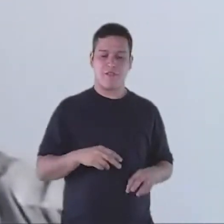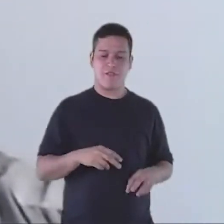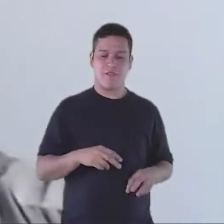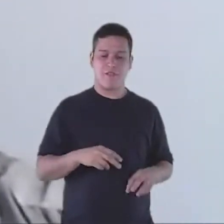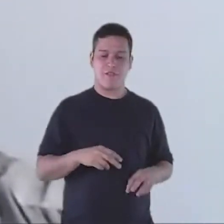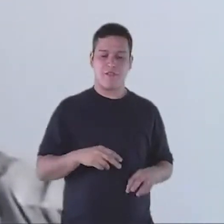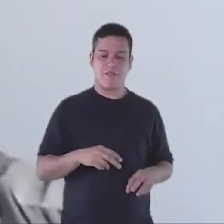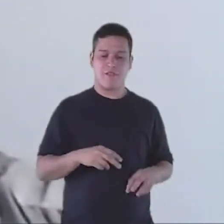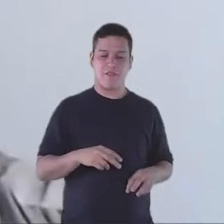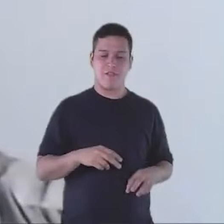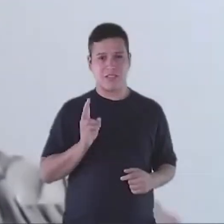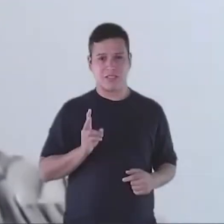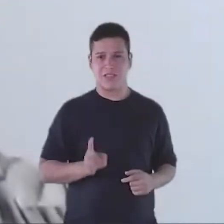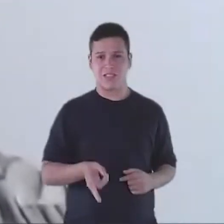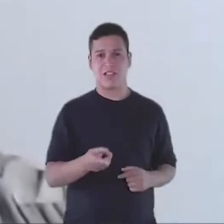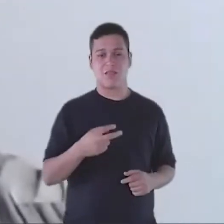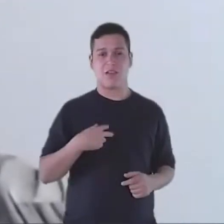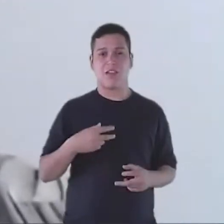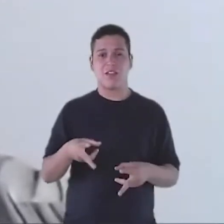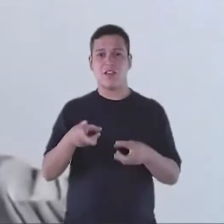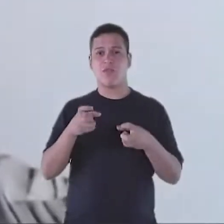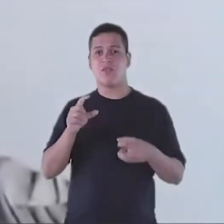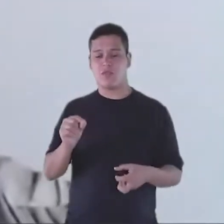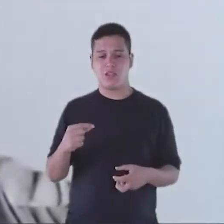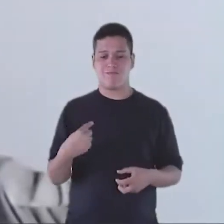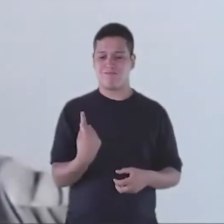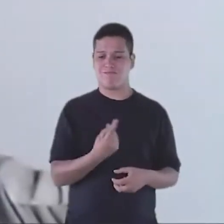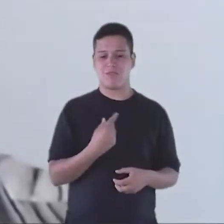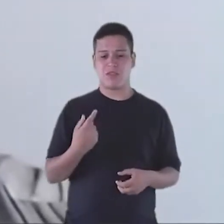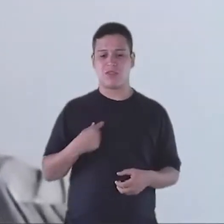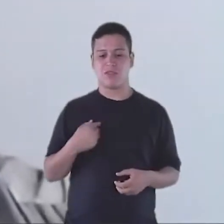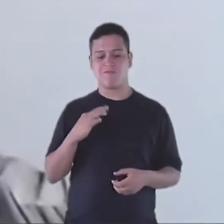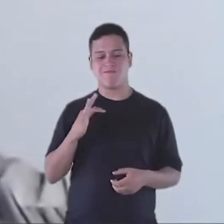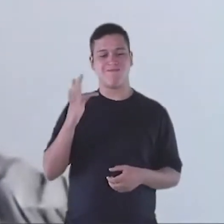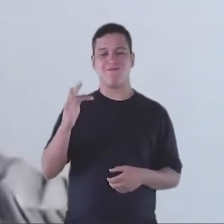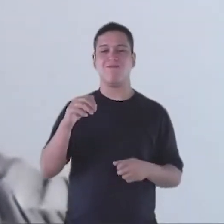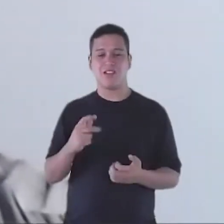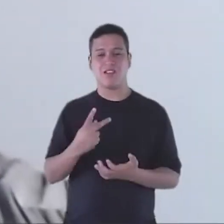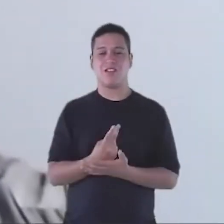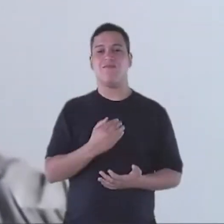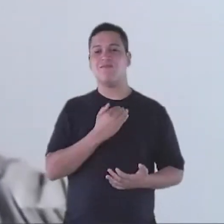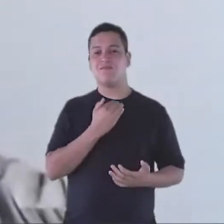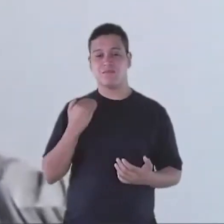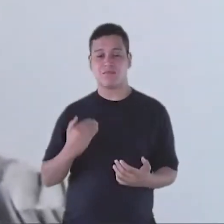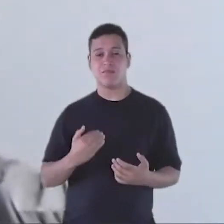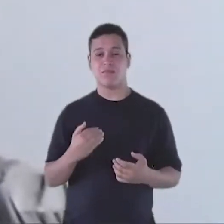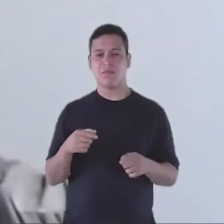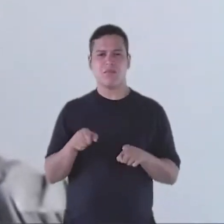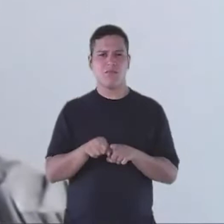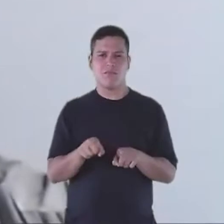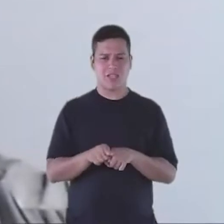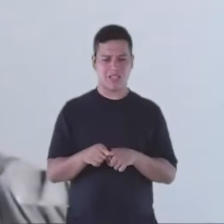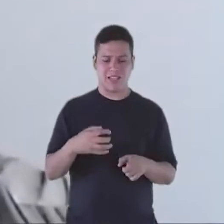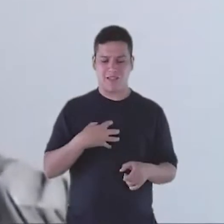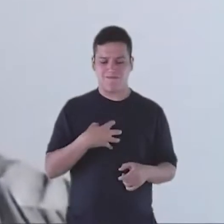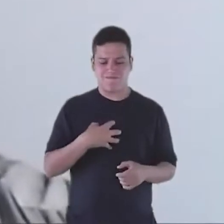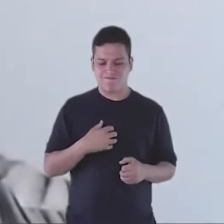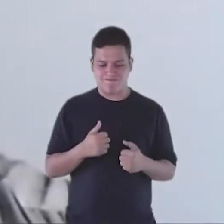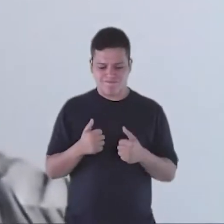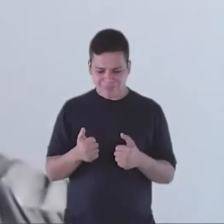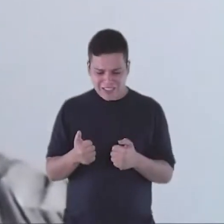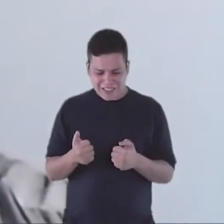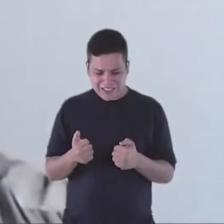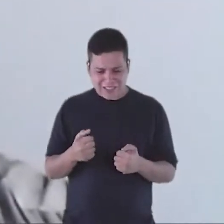mortais sonhos sem lugar, da insuficiência do espaço,